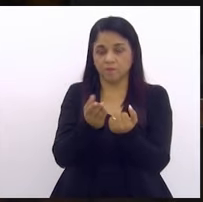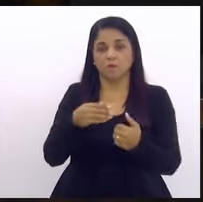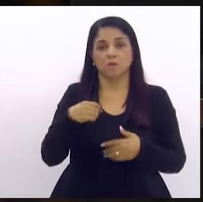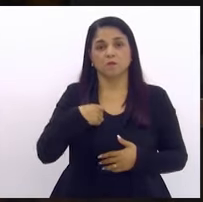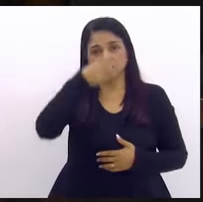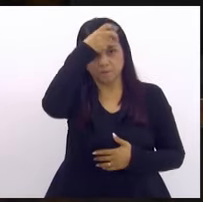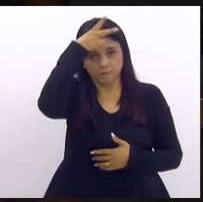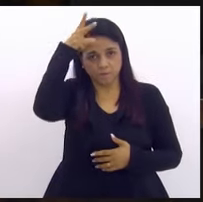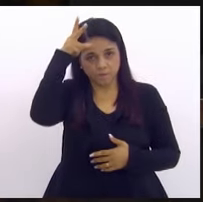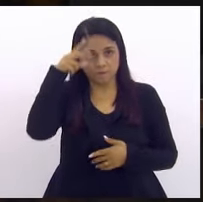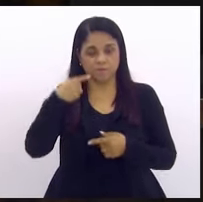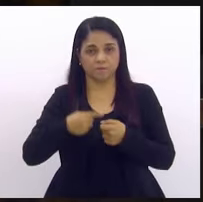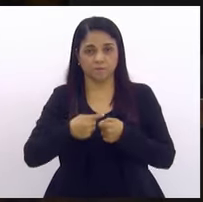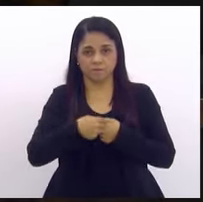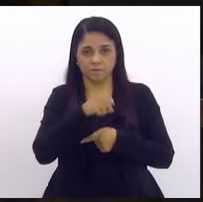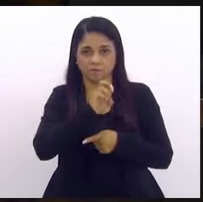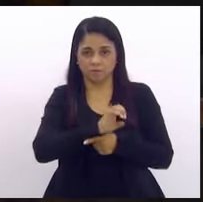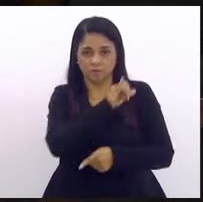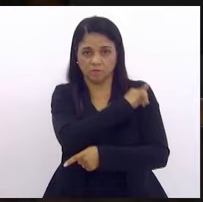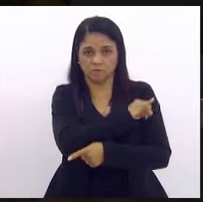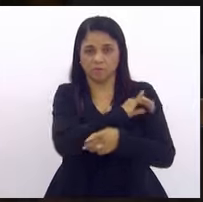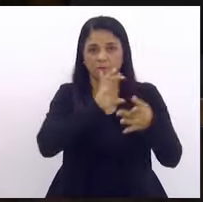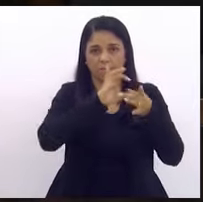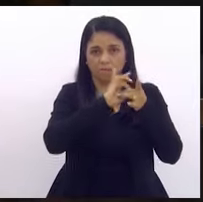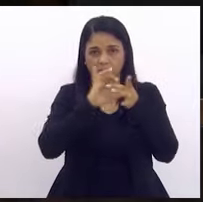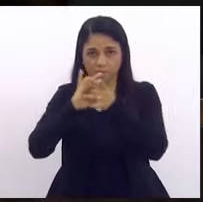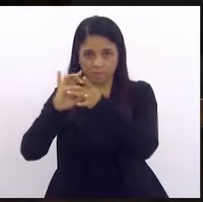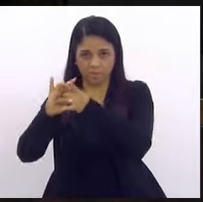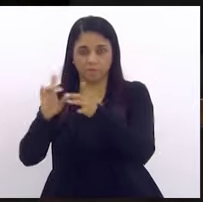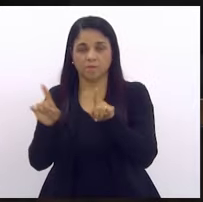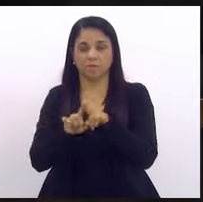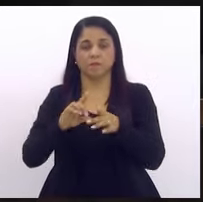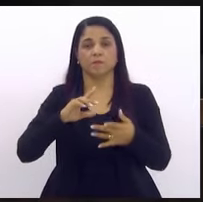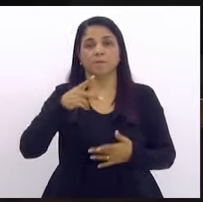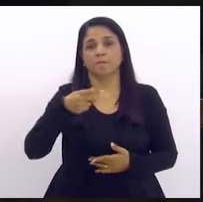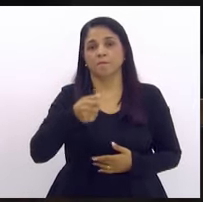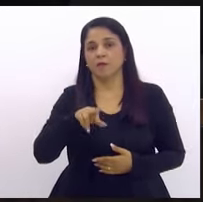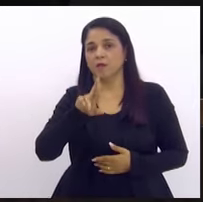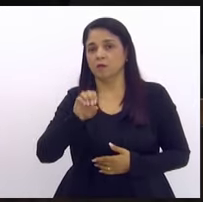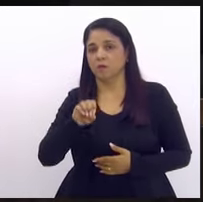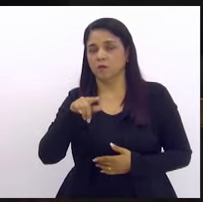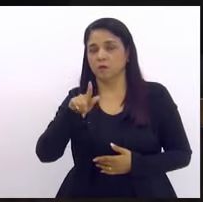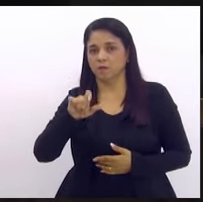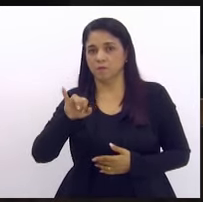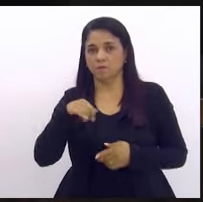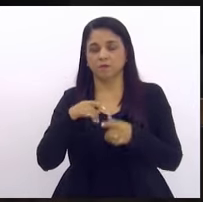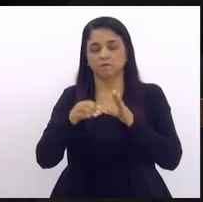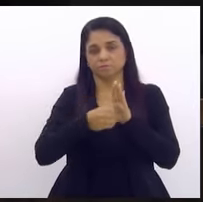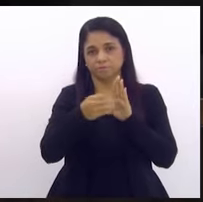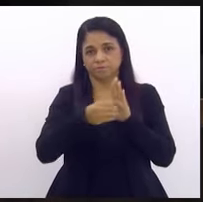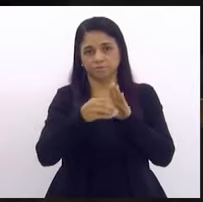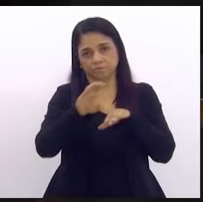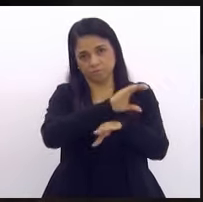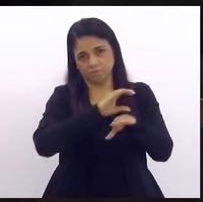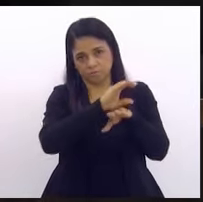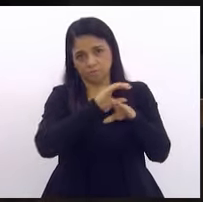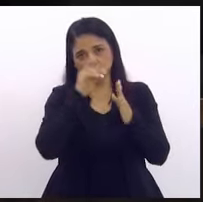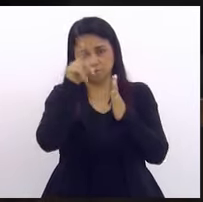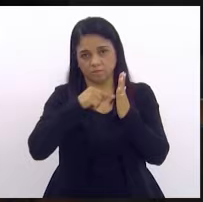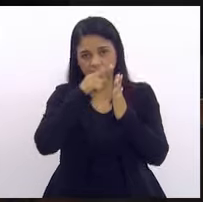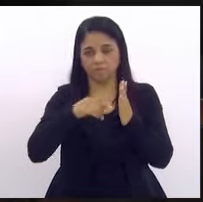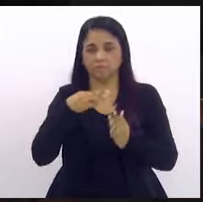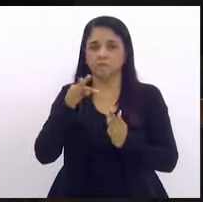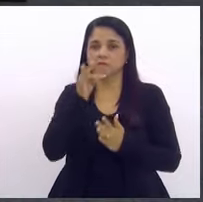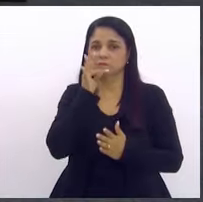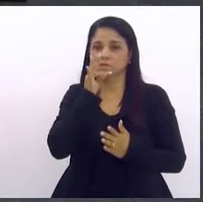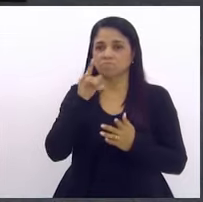do Rio de Janeiro como capital olímpica e paralímpica do Brasil, pendendo de parecer da Comissão de Emendas Constitucionais e Vetos, deputado Jorge Felipe Neto.